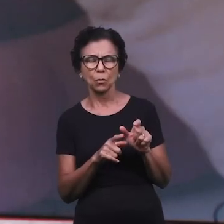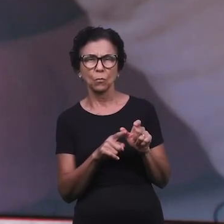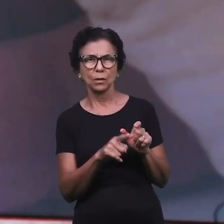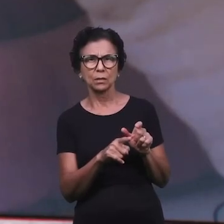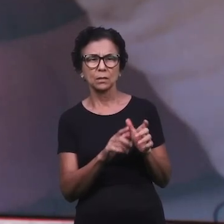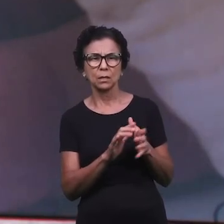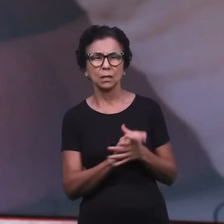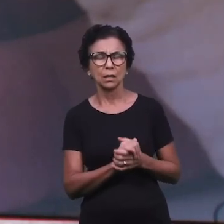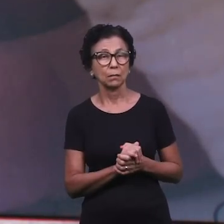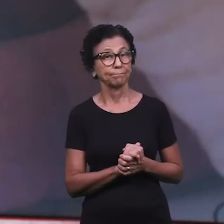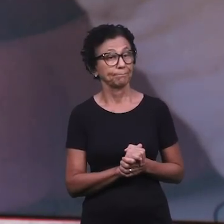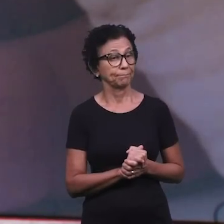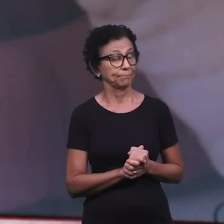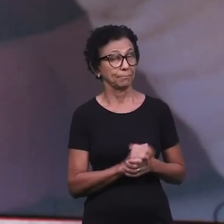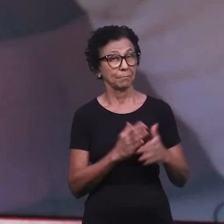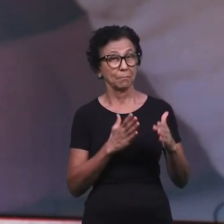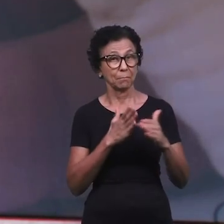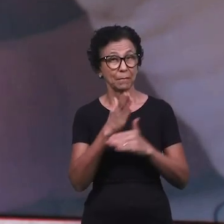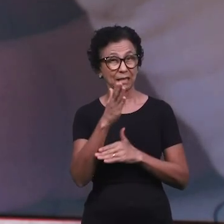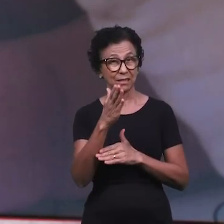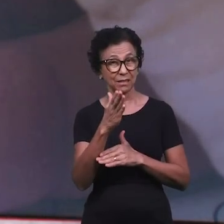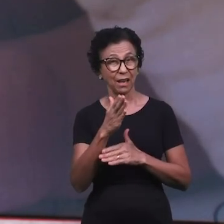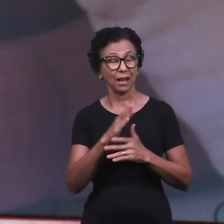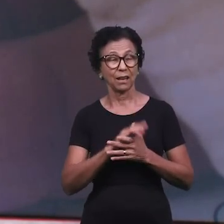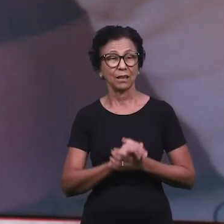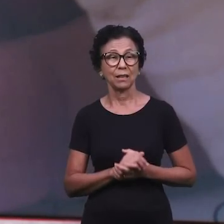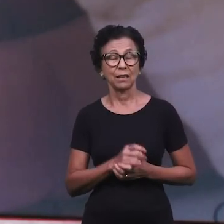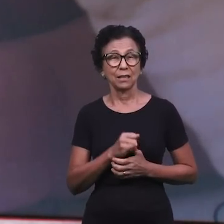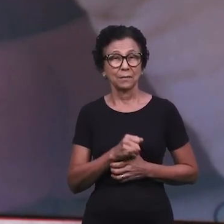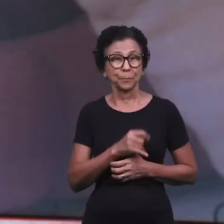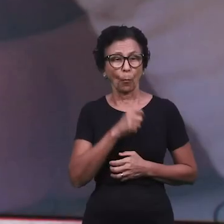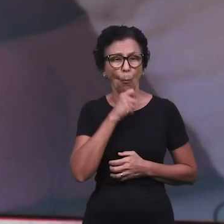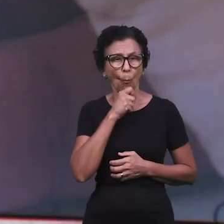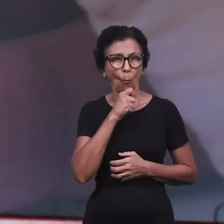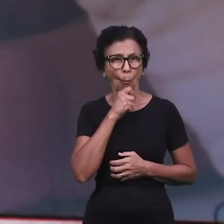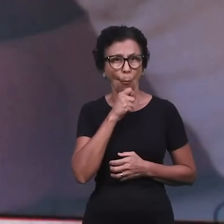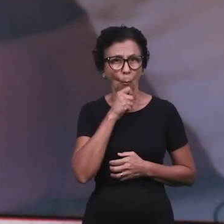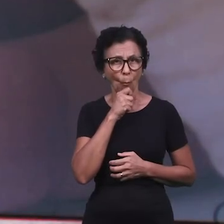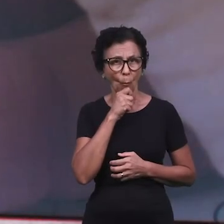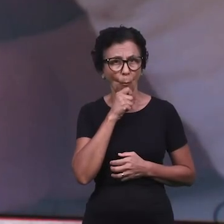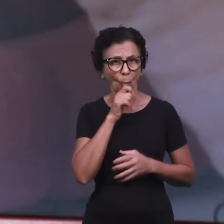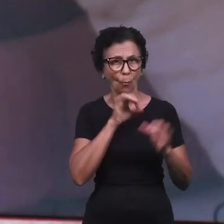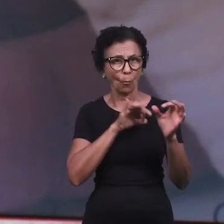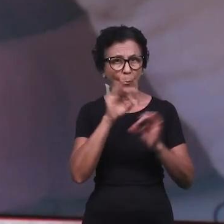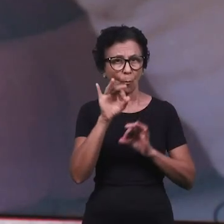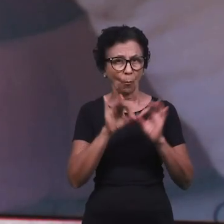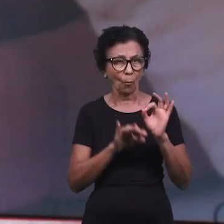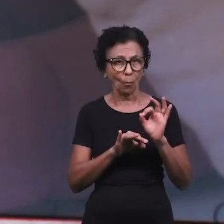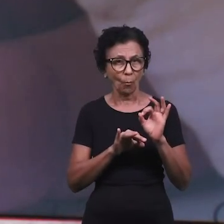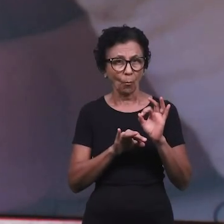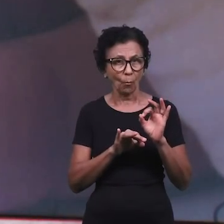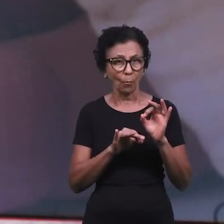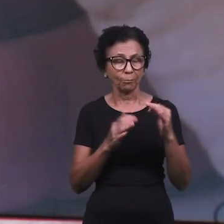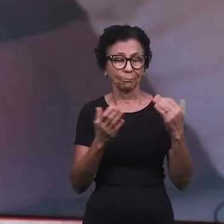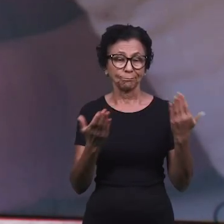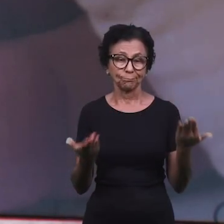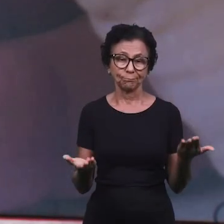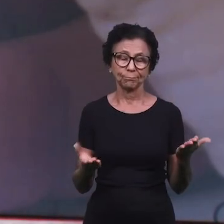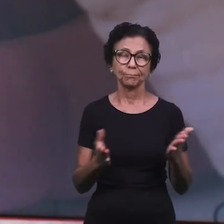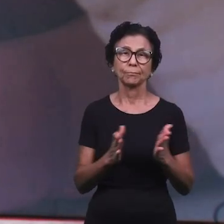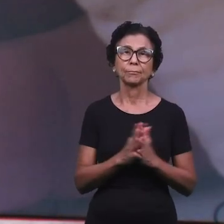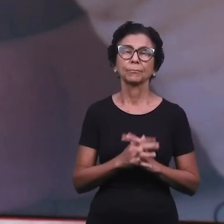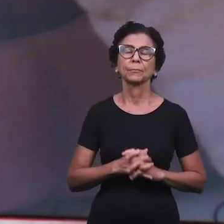que não foi aprovado sem ser disciplinado e sem ter consistência nos estudos, tá?